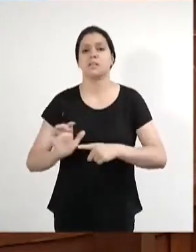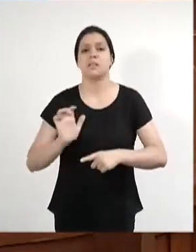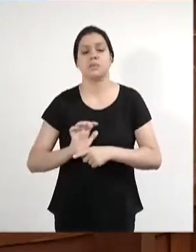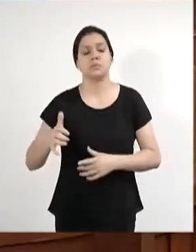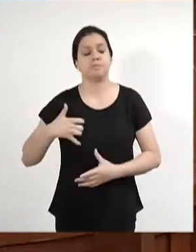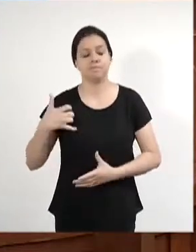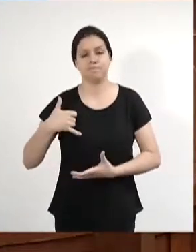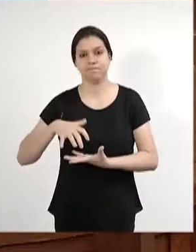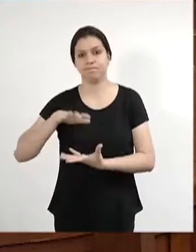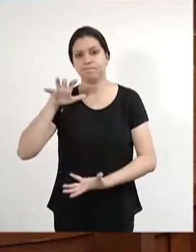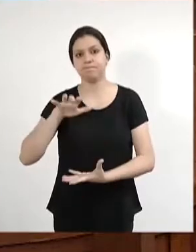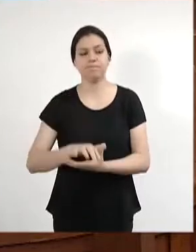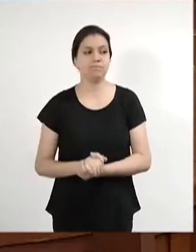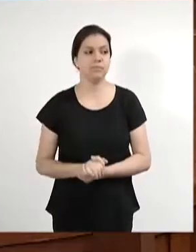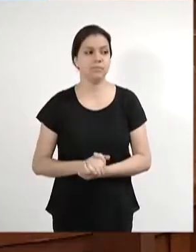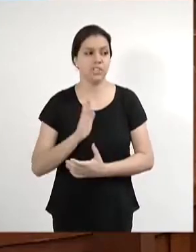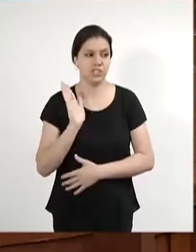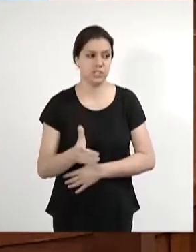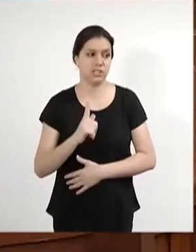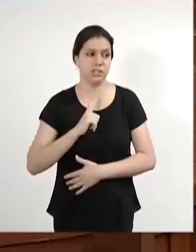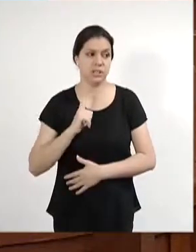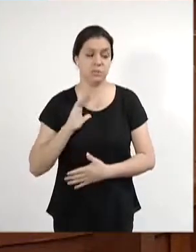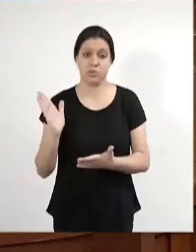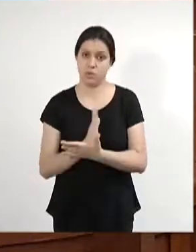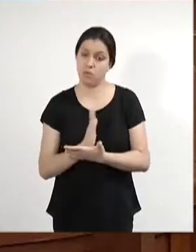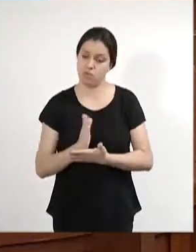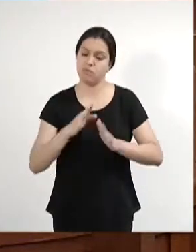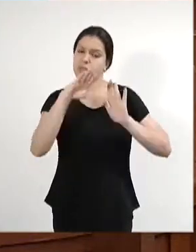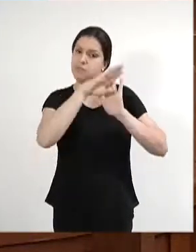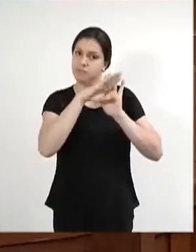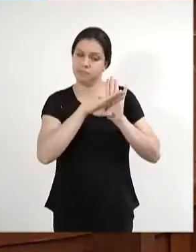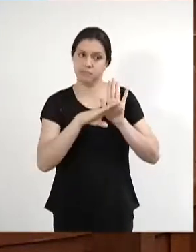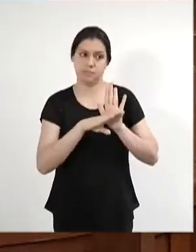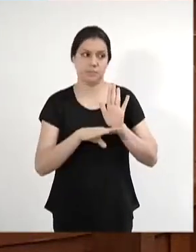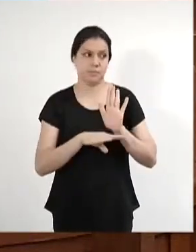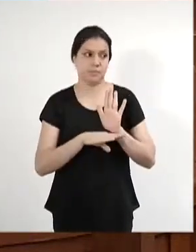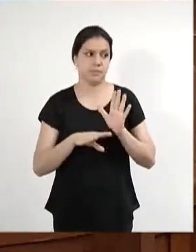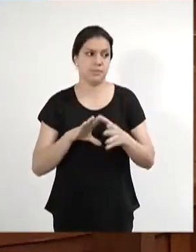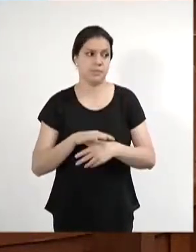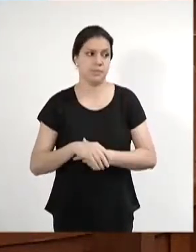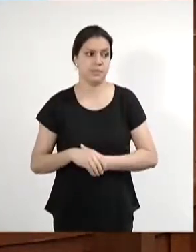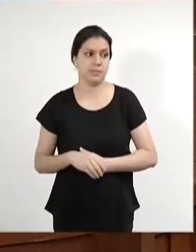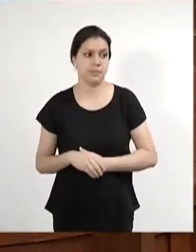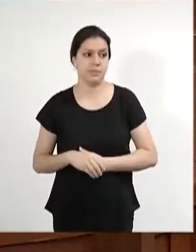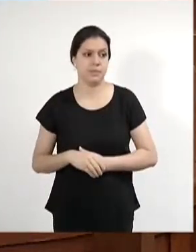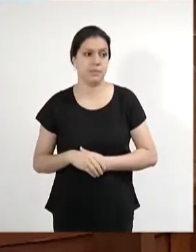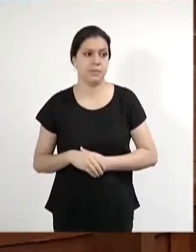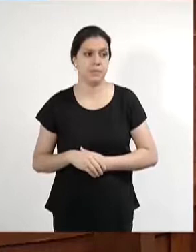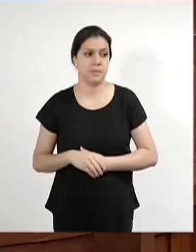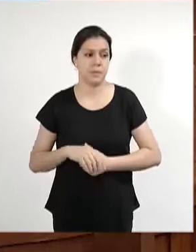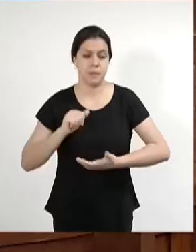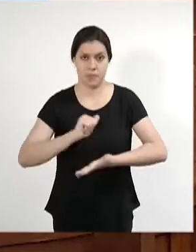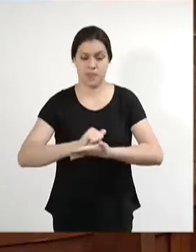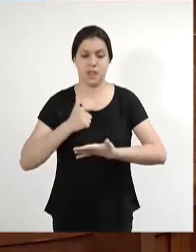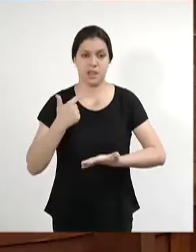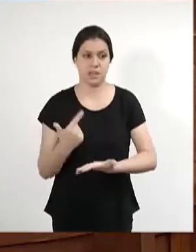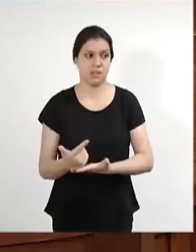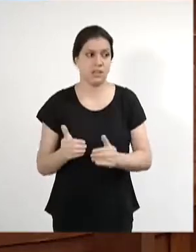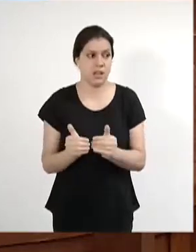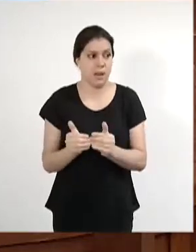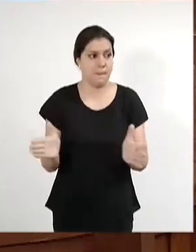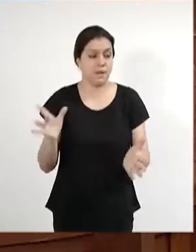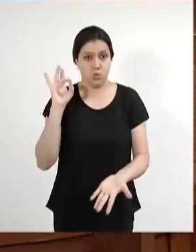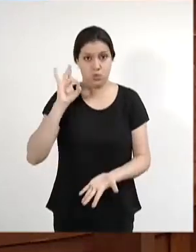Idoso, que já temos algumas programações, né, pré-agendadas, com a